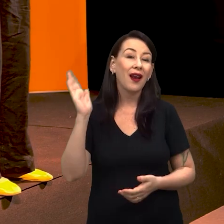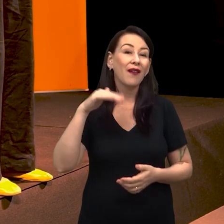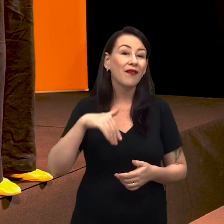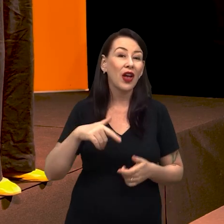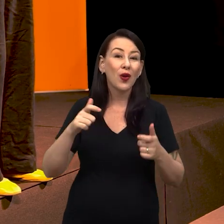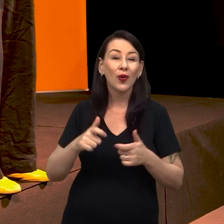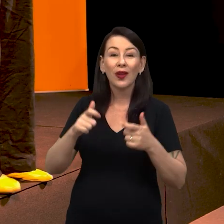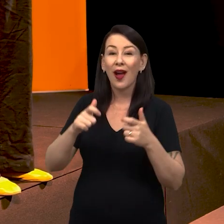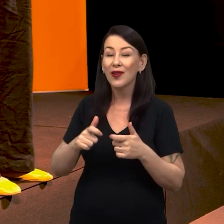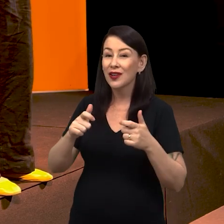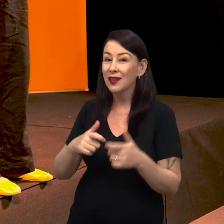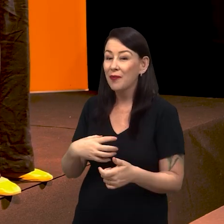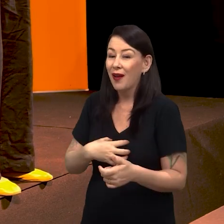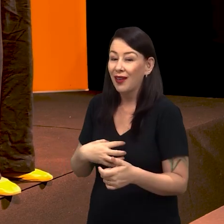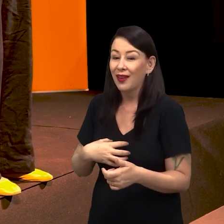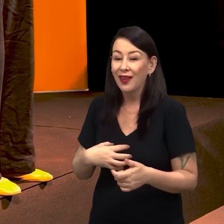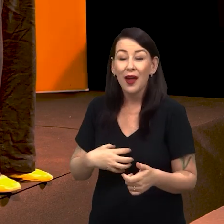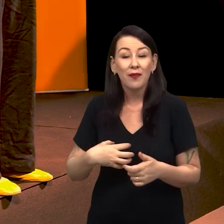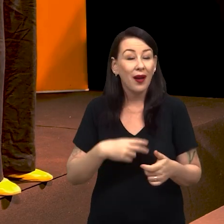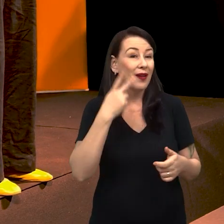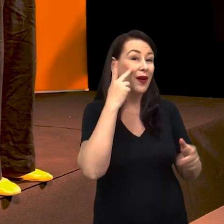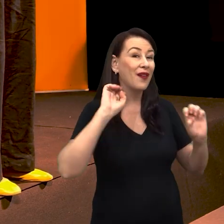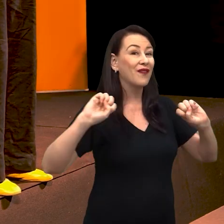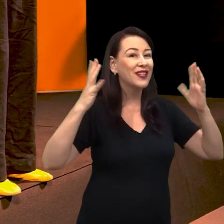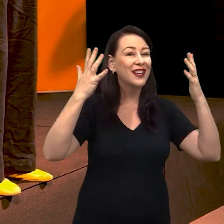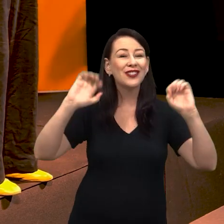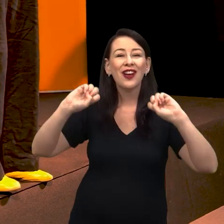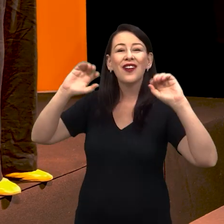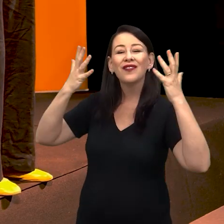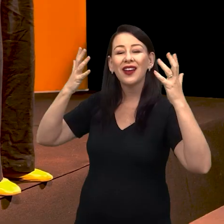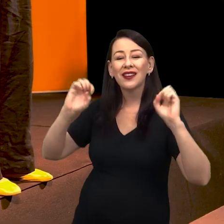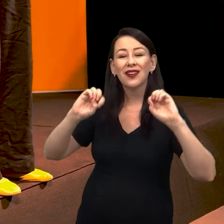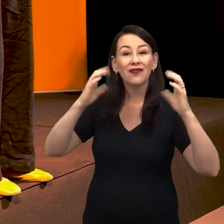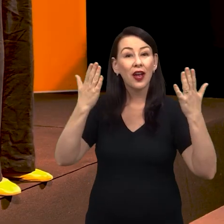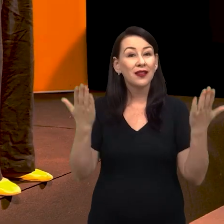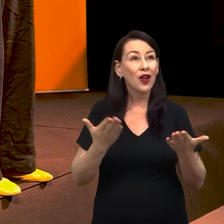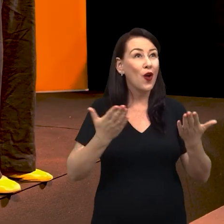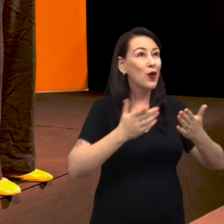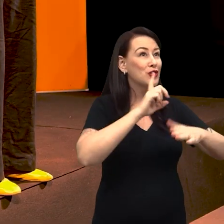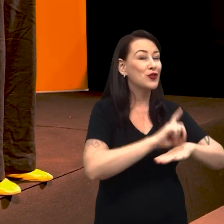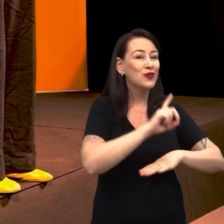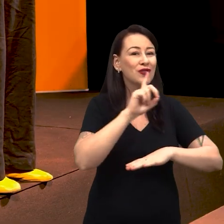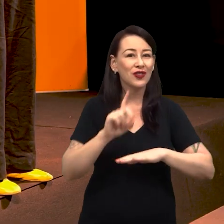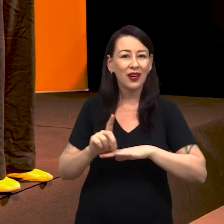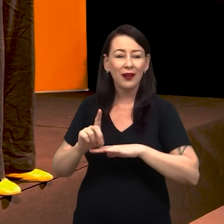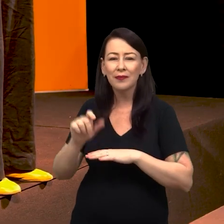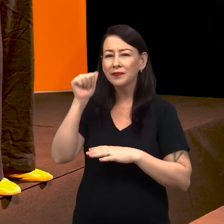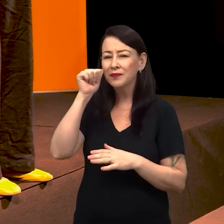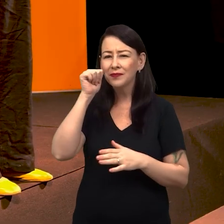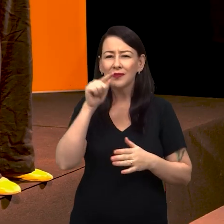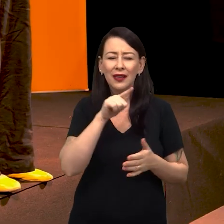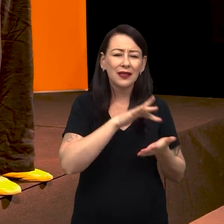da Bahia, para festejar a festa desse dia, para festejar a festa desse